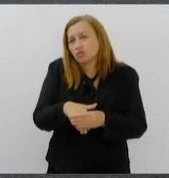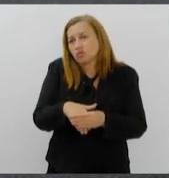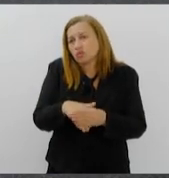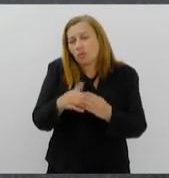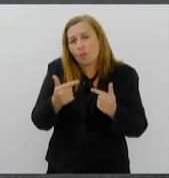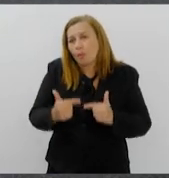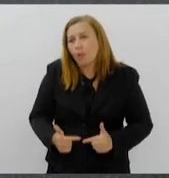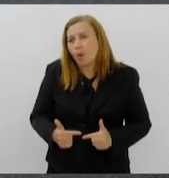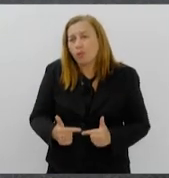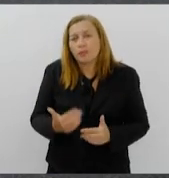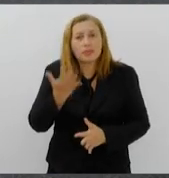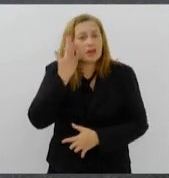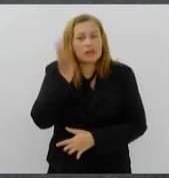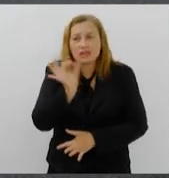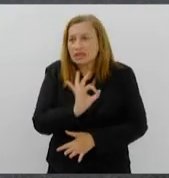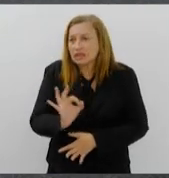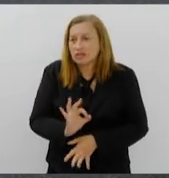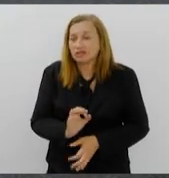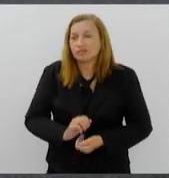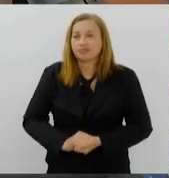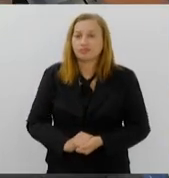porque ele é incompreensível.